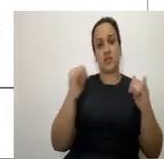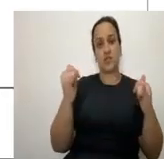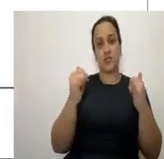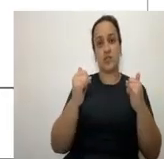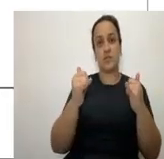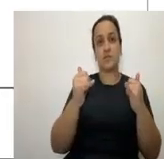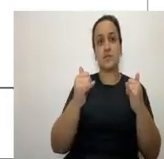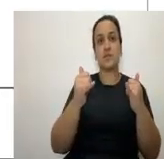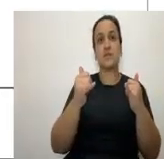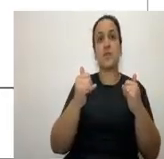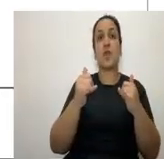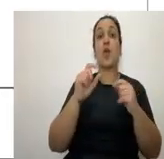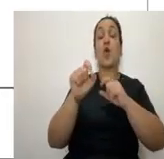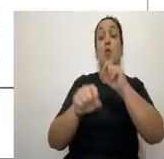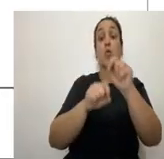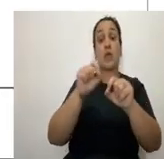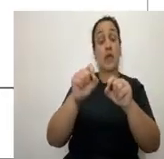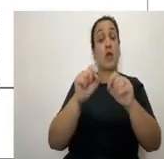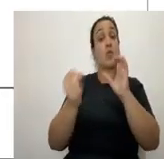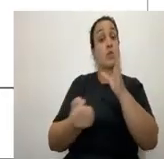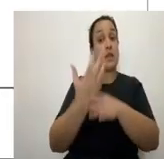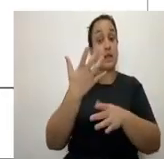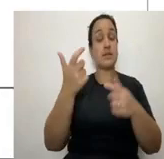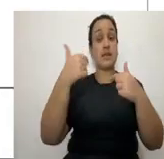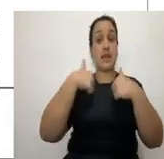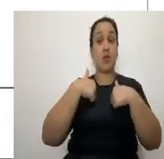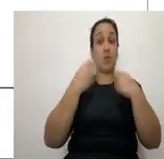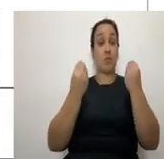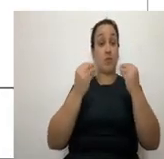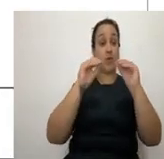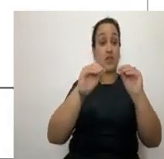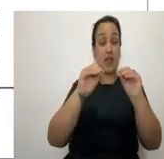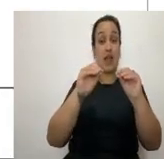menor energia. Então, o que acontece? Ao invés de eu